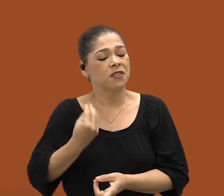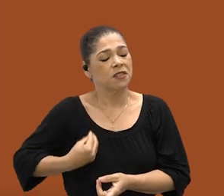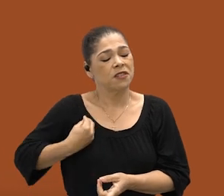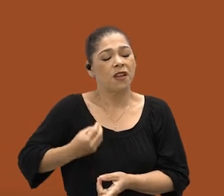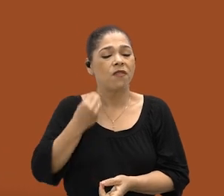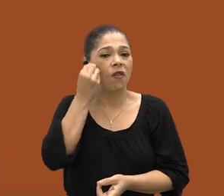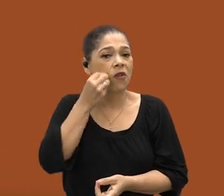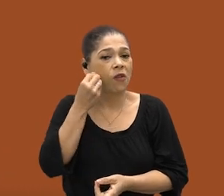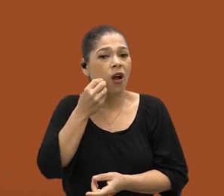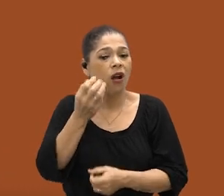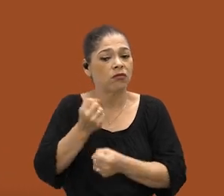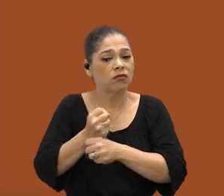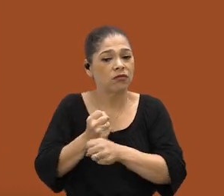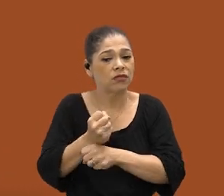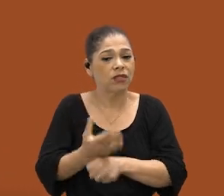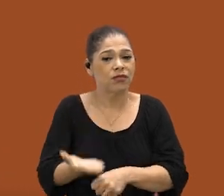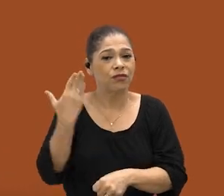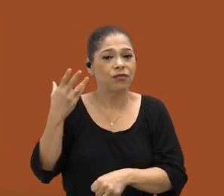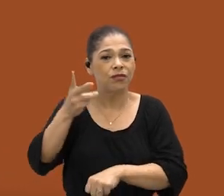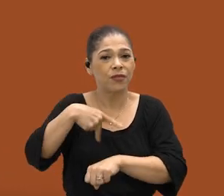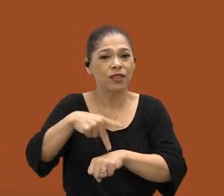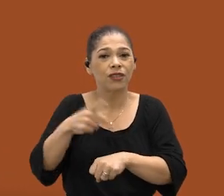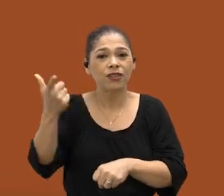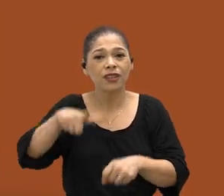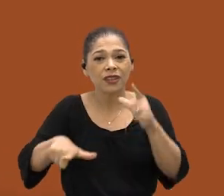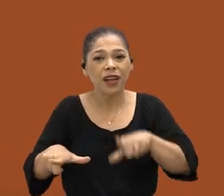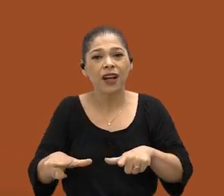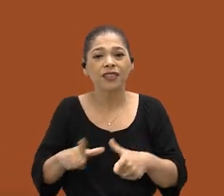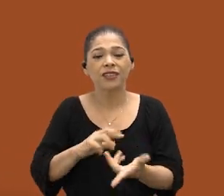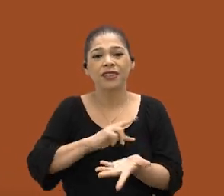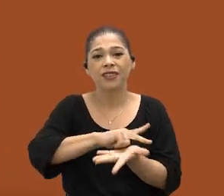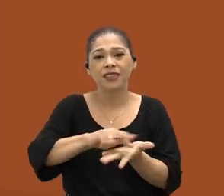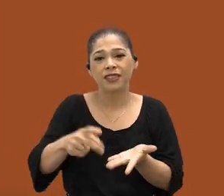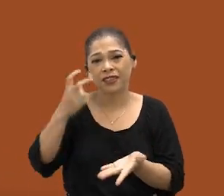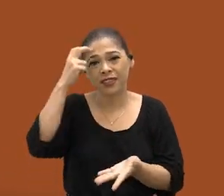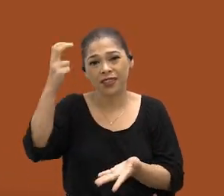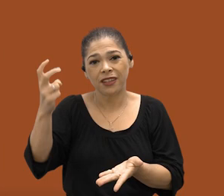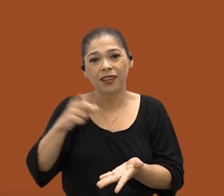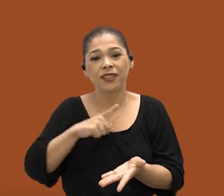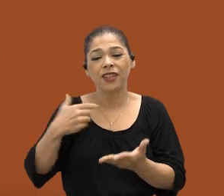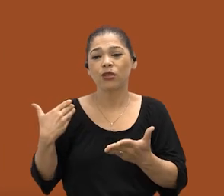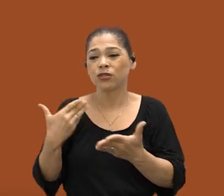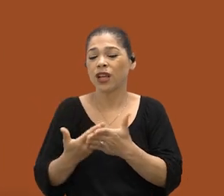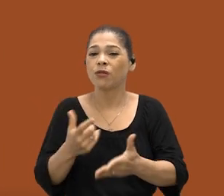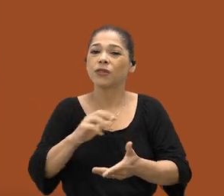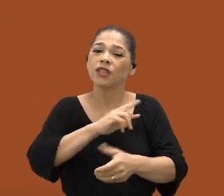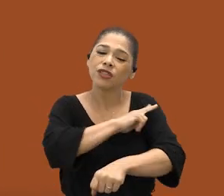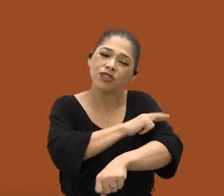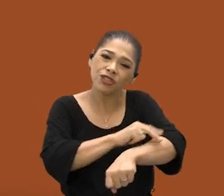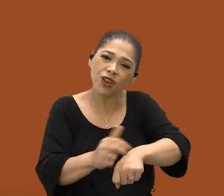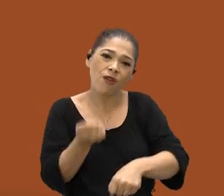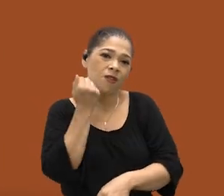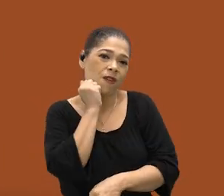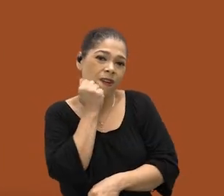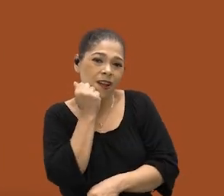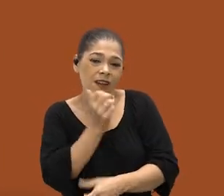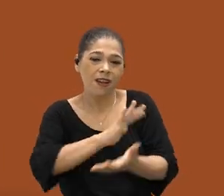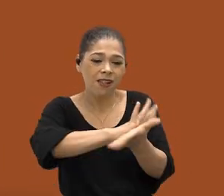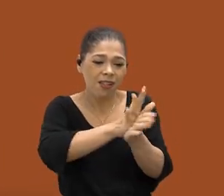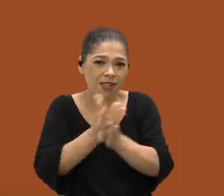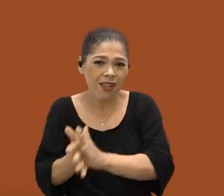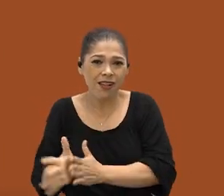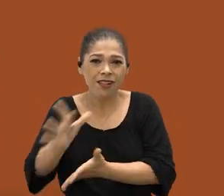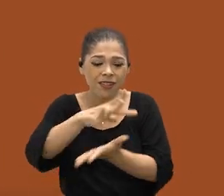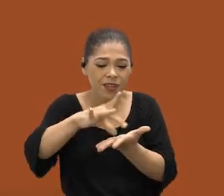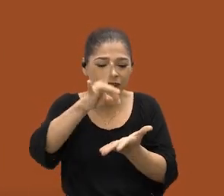anos no país em tempo recente O Resgate de vários desses intelectuais que é o tempo em que existia racismo científico ao tempo